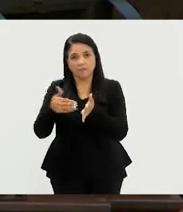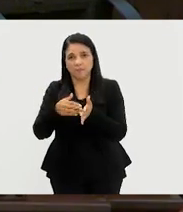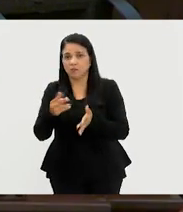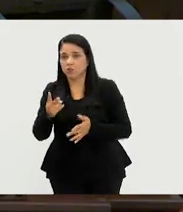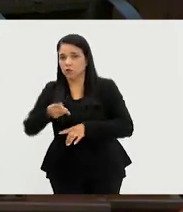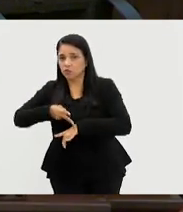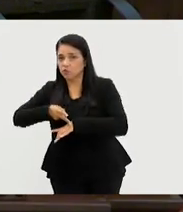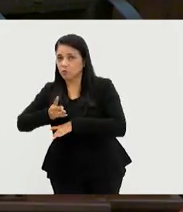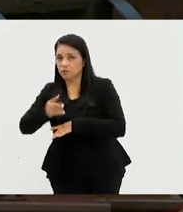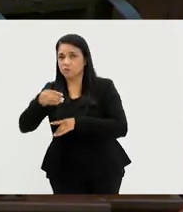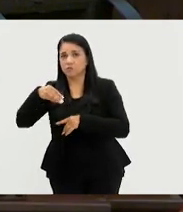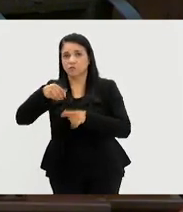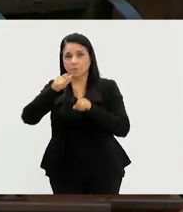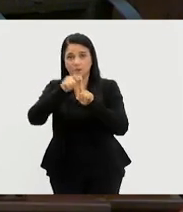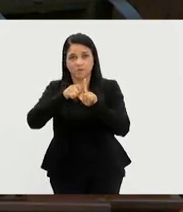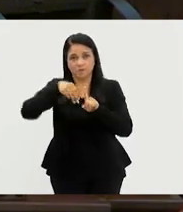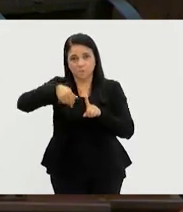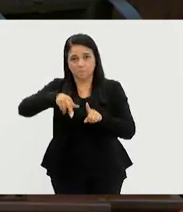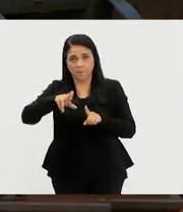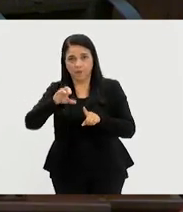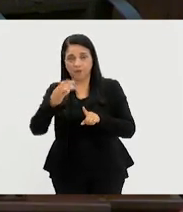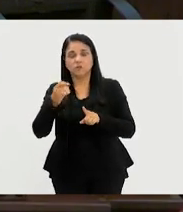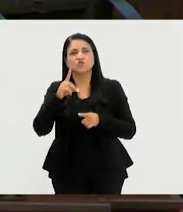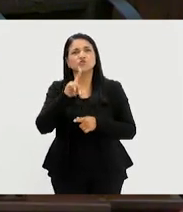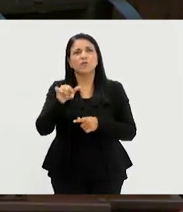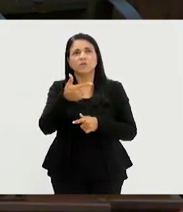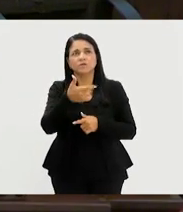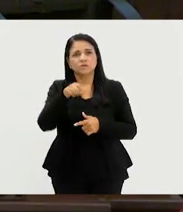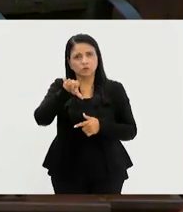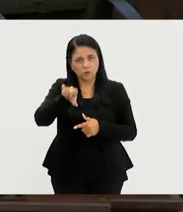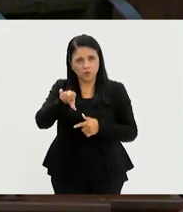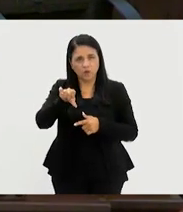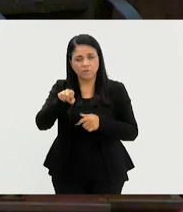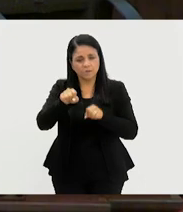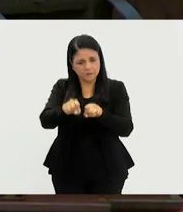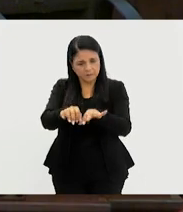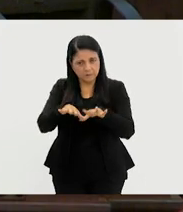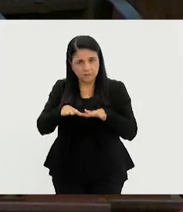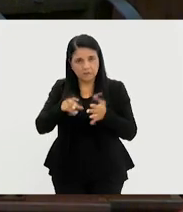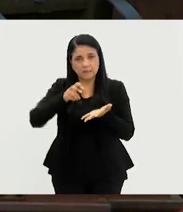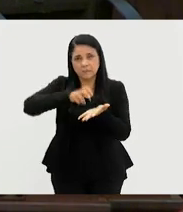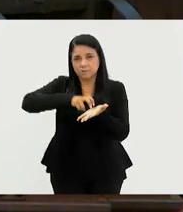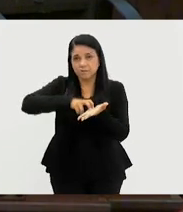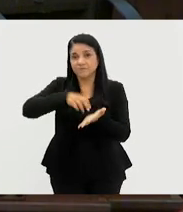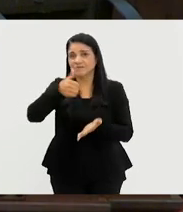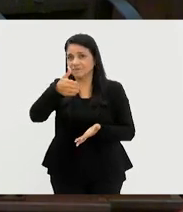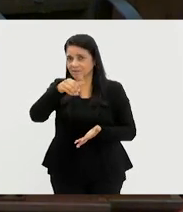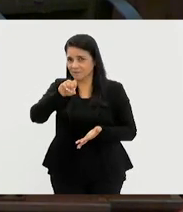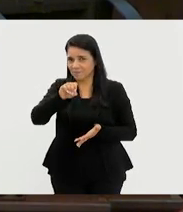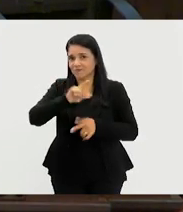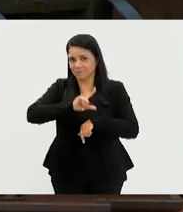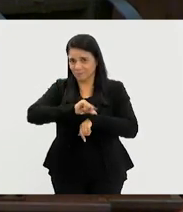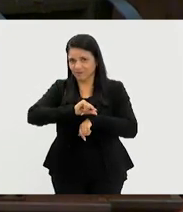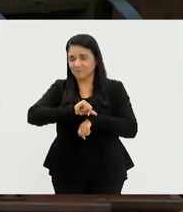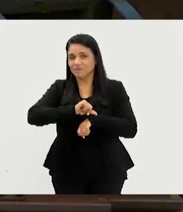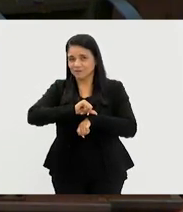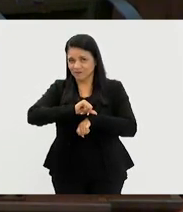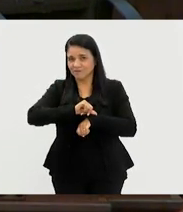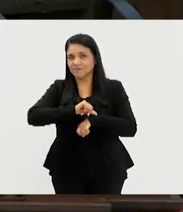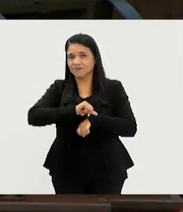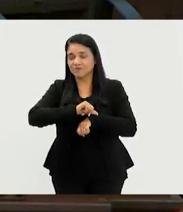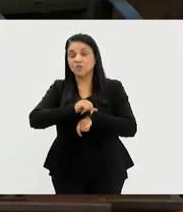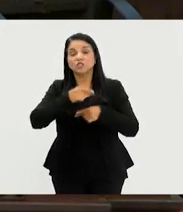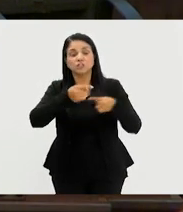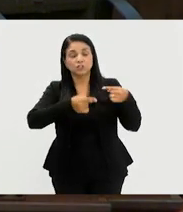data que nós vamos ter, dia 29, uma sessão aqui, vai ser às 10 horas da manhã, falando exatamente e discutindo